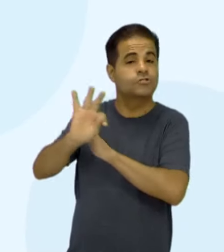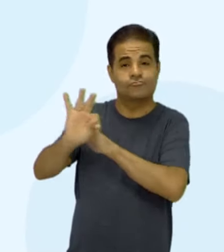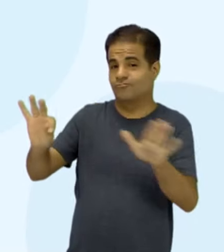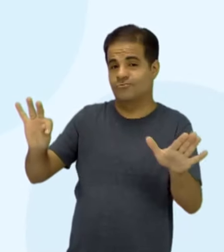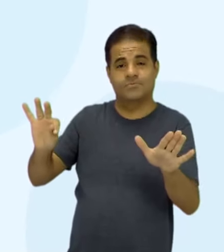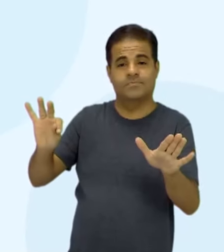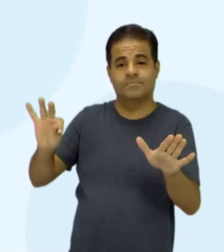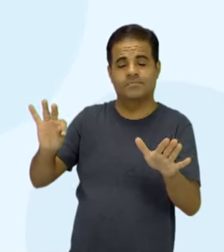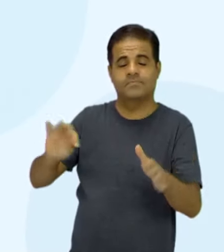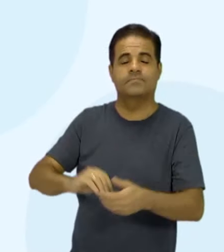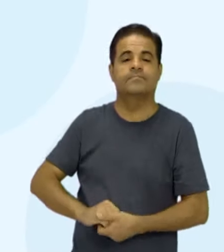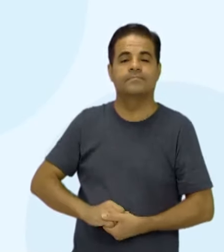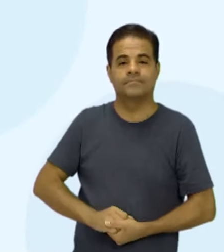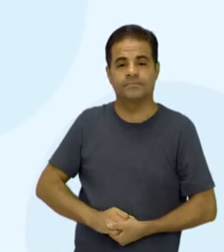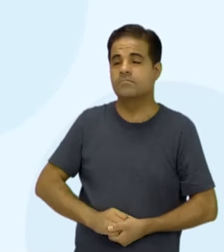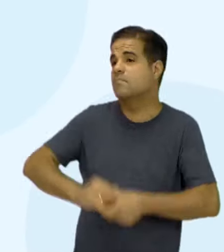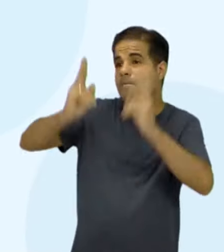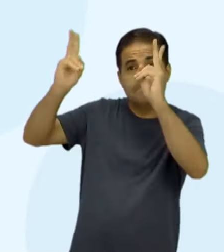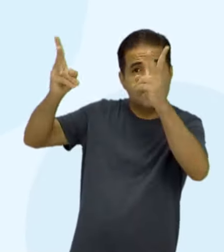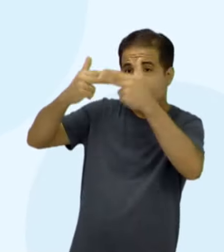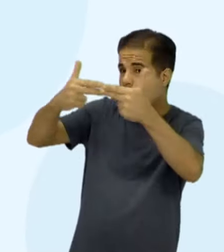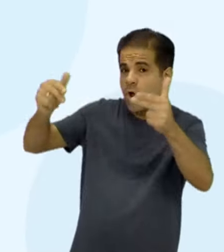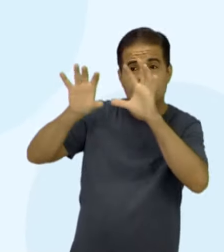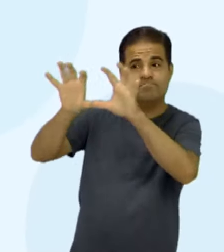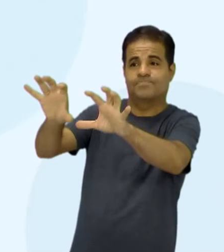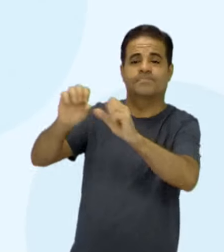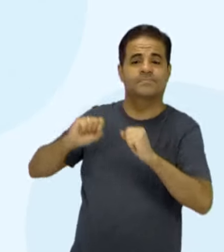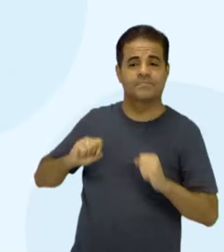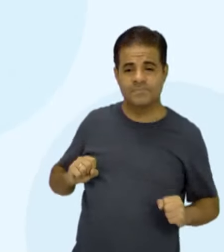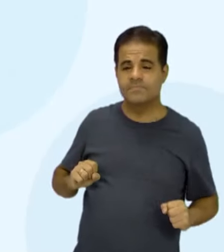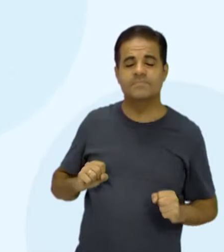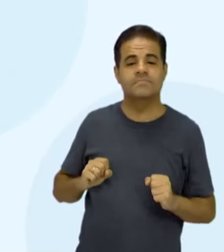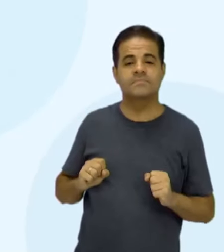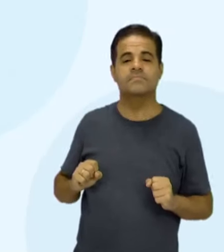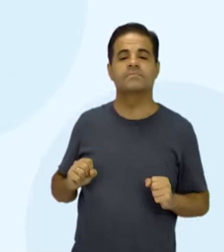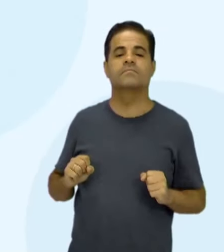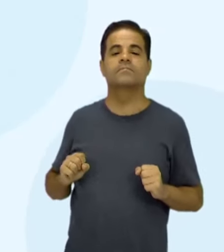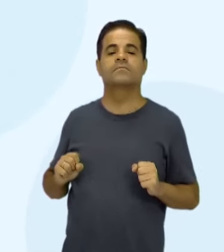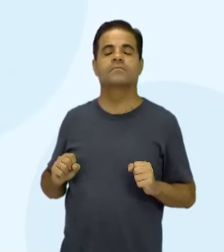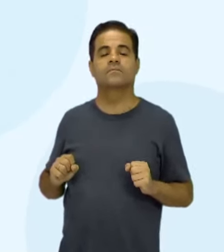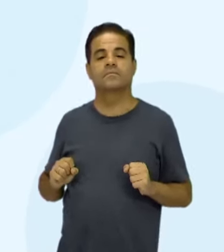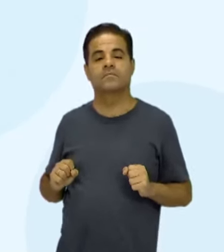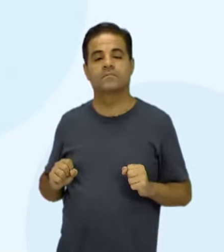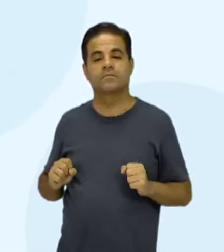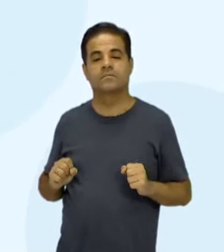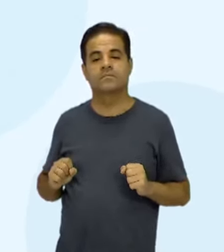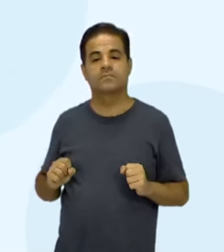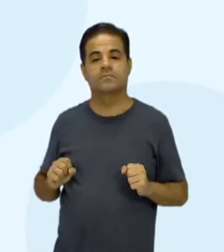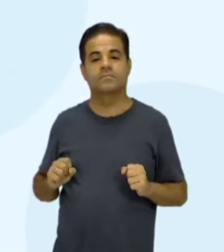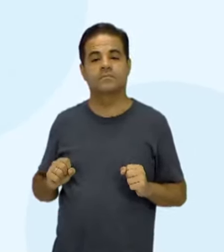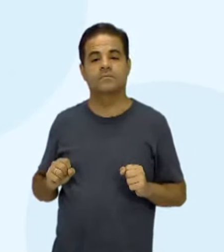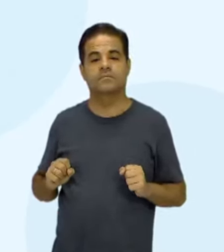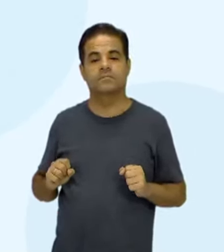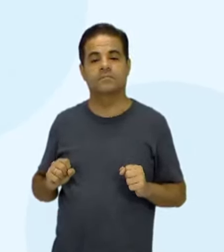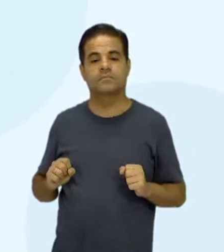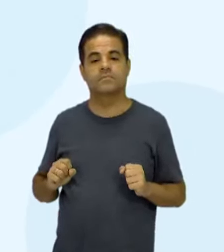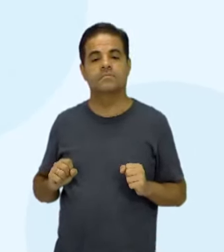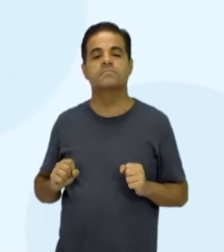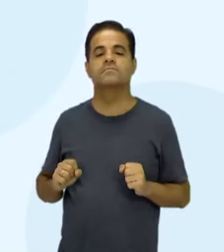twenty-first Ahm Oi sueni Seconds to study